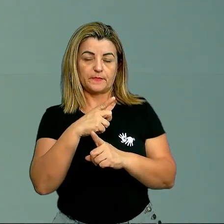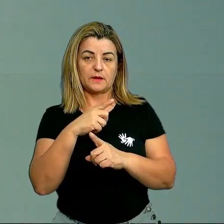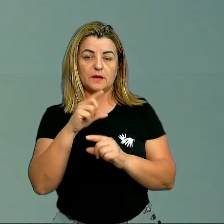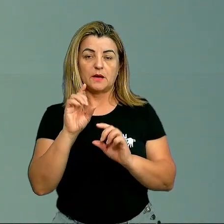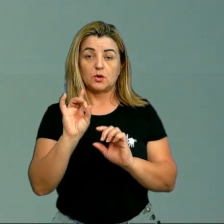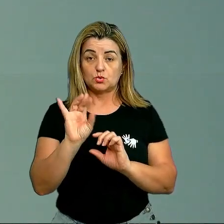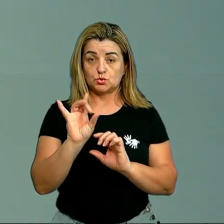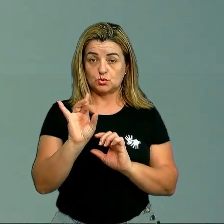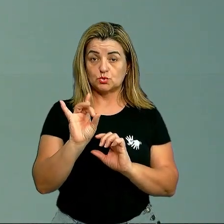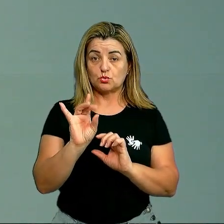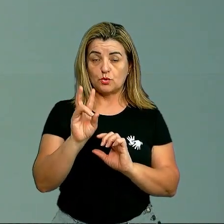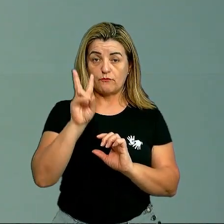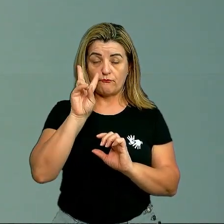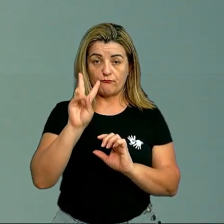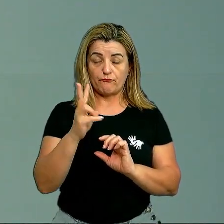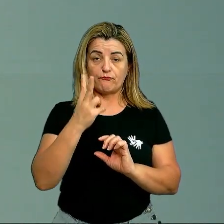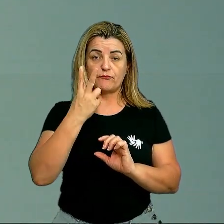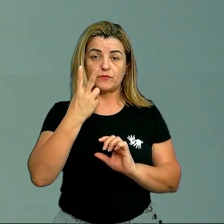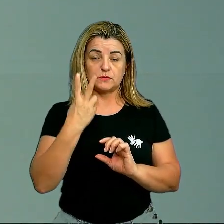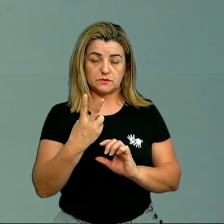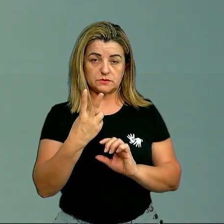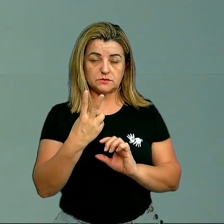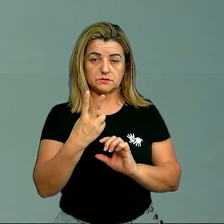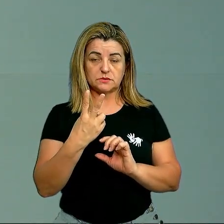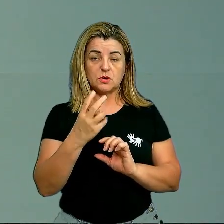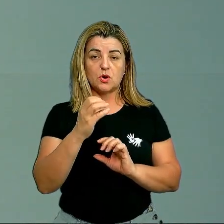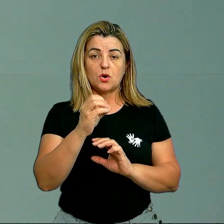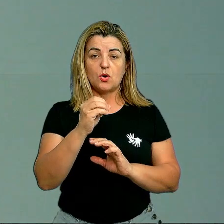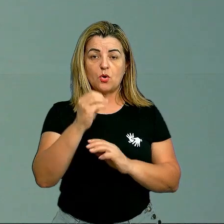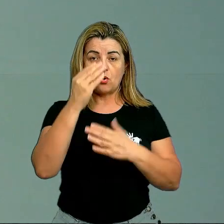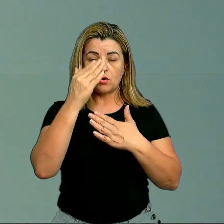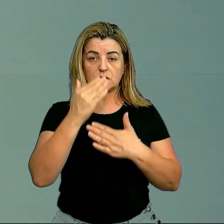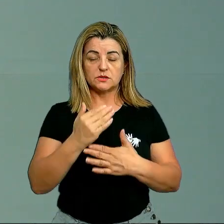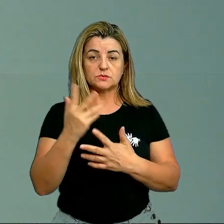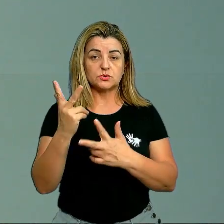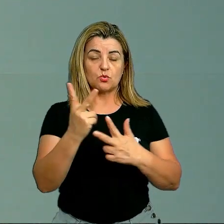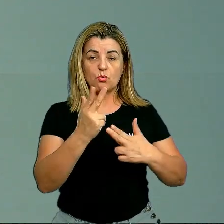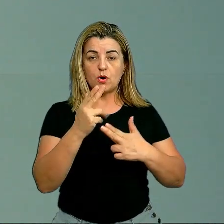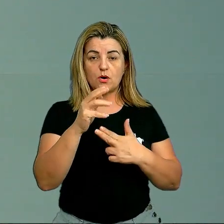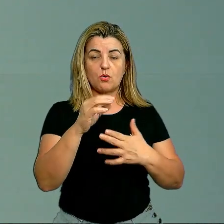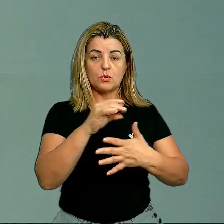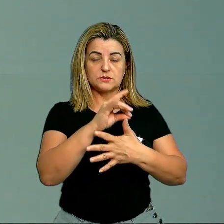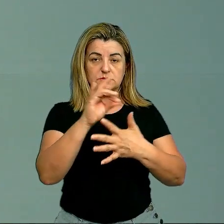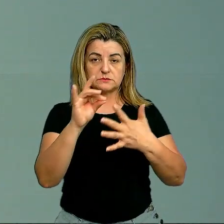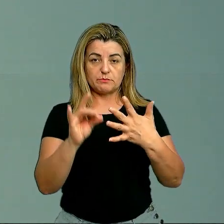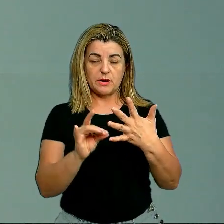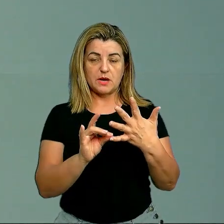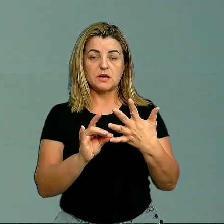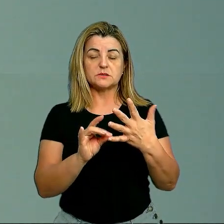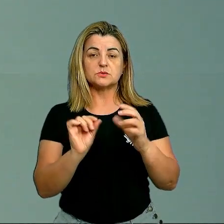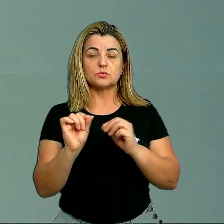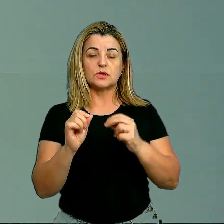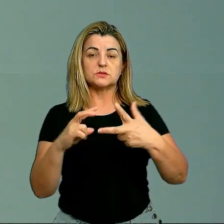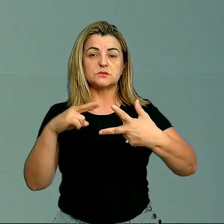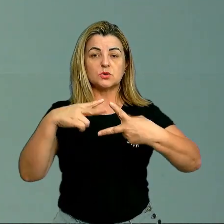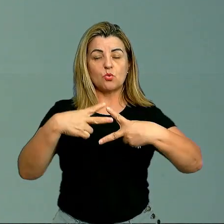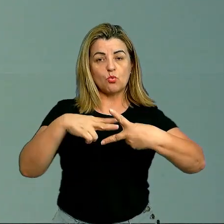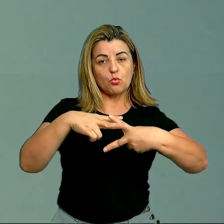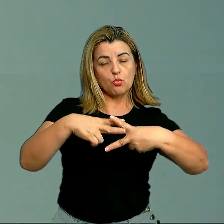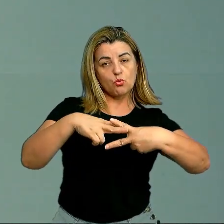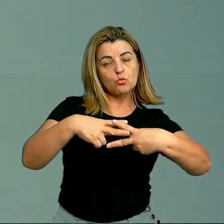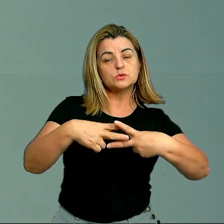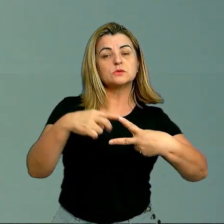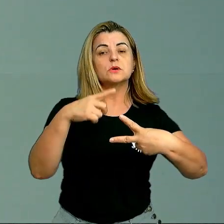é considerado organismos das mesmas espécies a partir do momento que eles se cruzam e geram